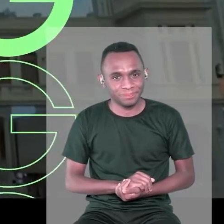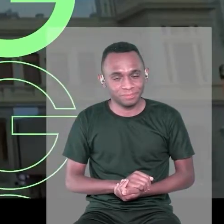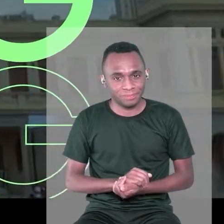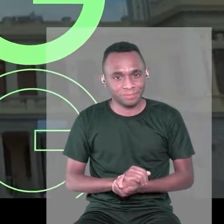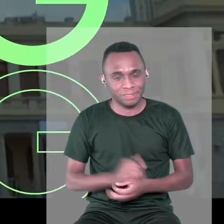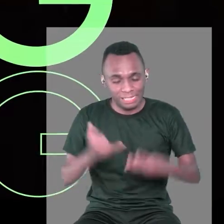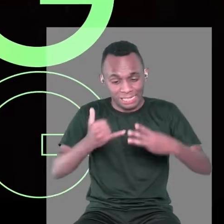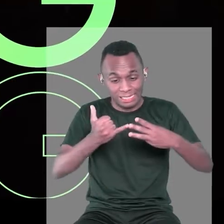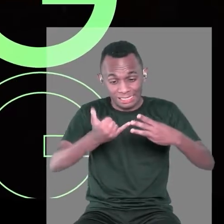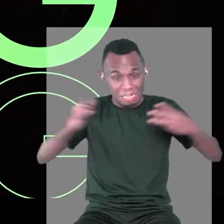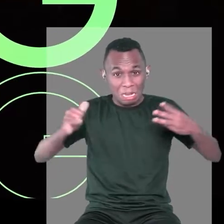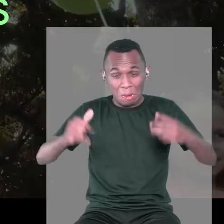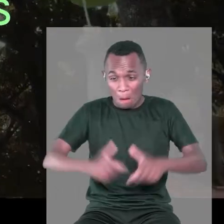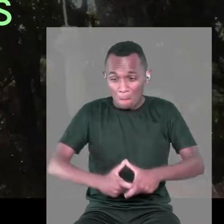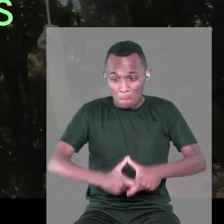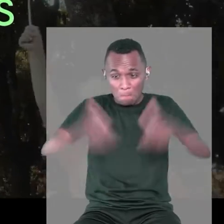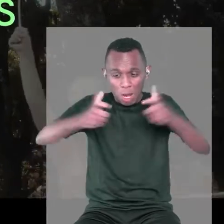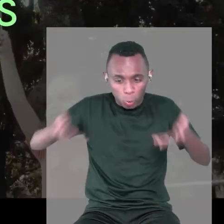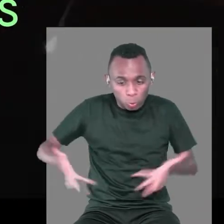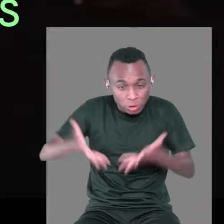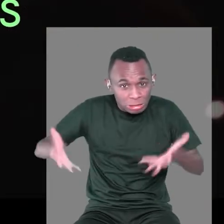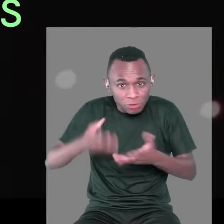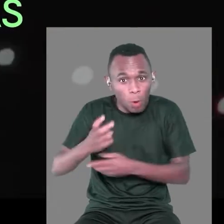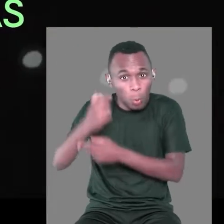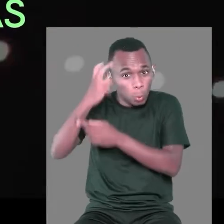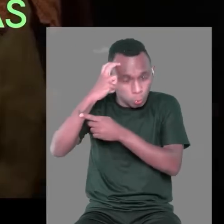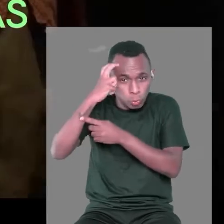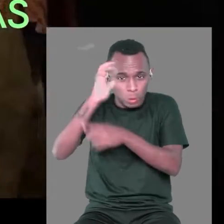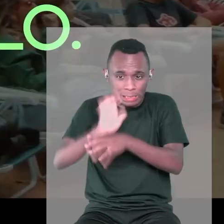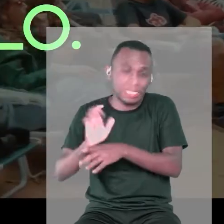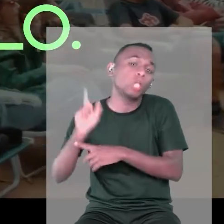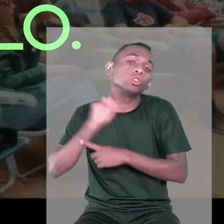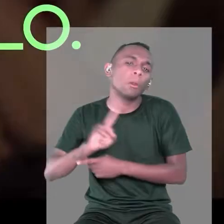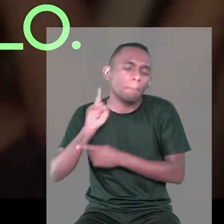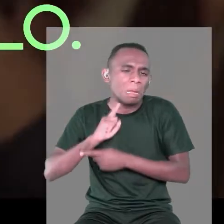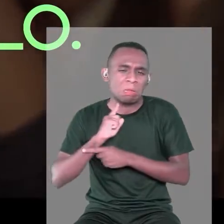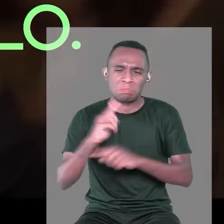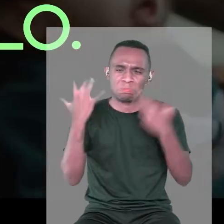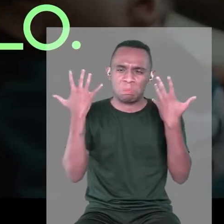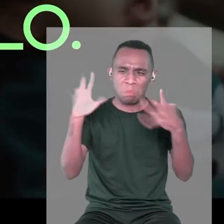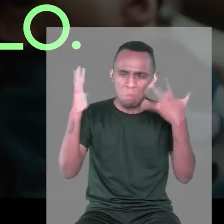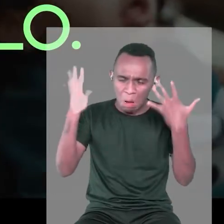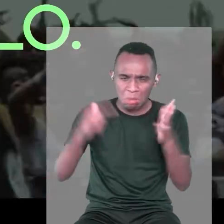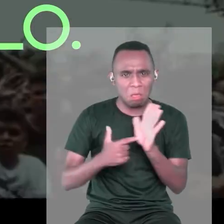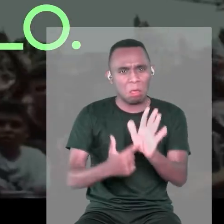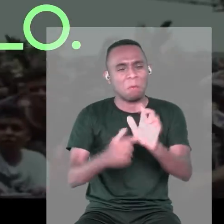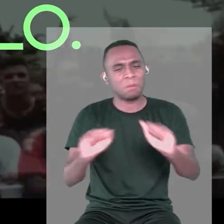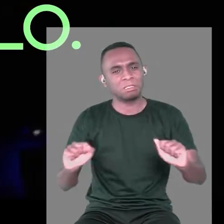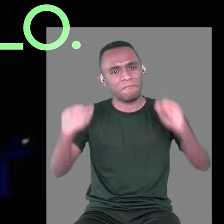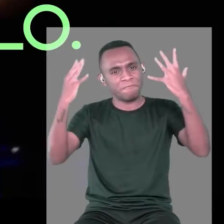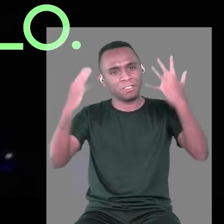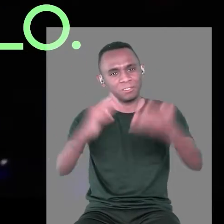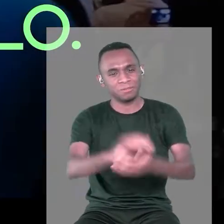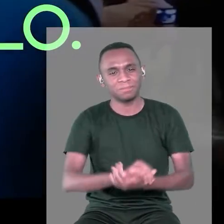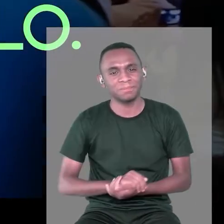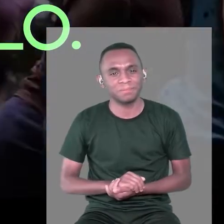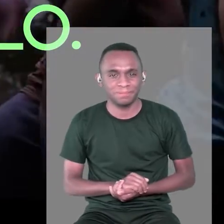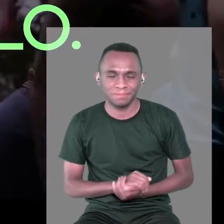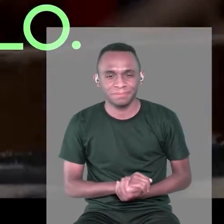A CEMIG, maior incentivadora da cultura de Minas, aplaude de pé este espetáculo.